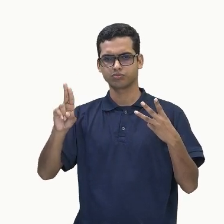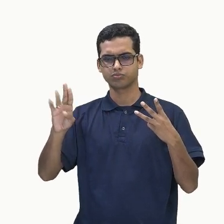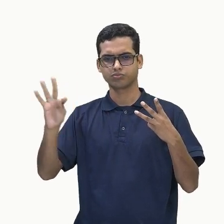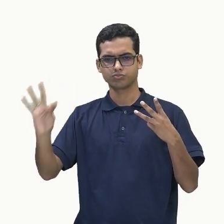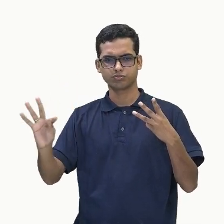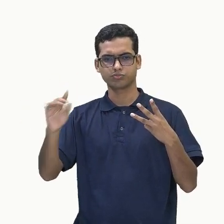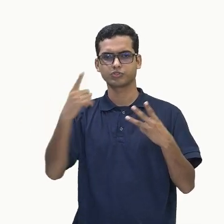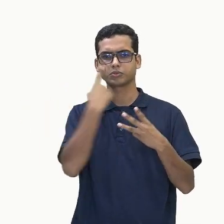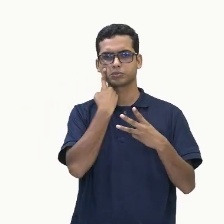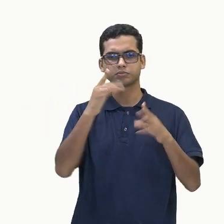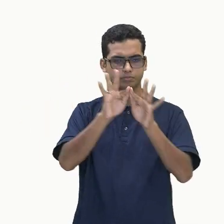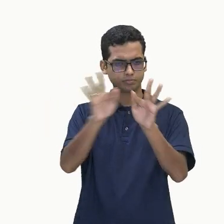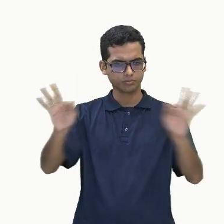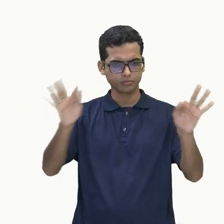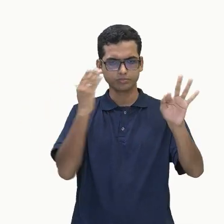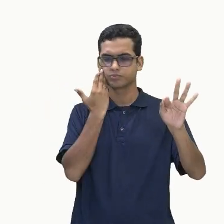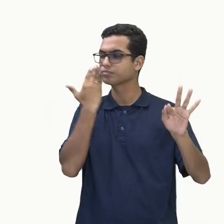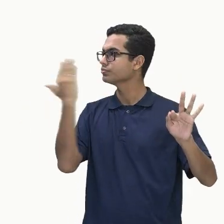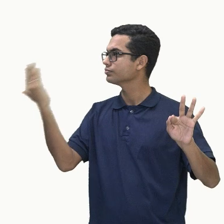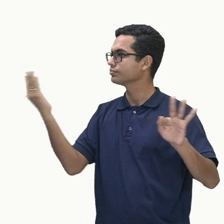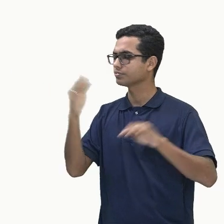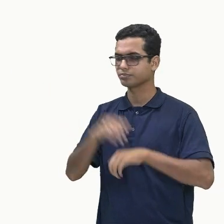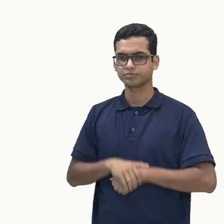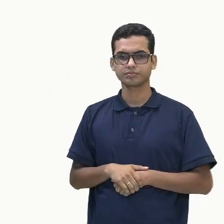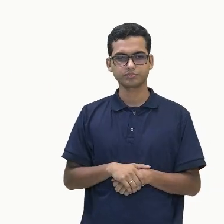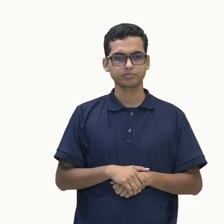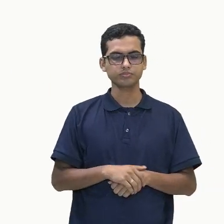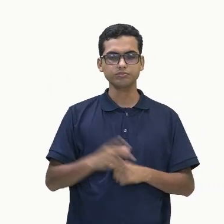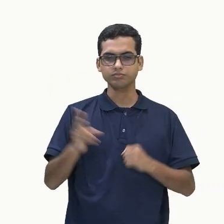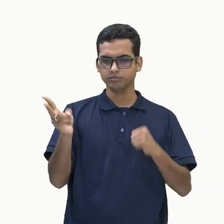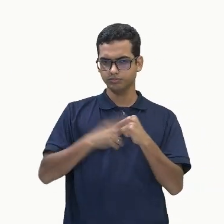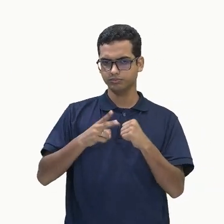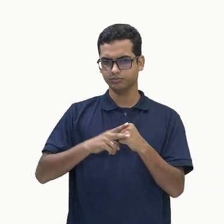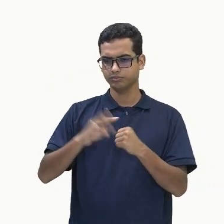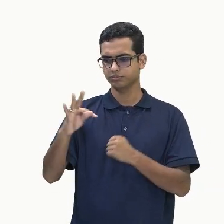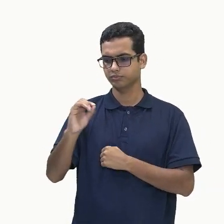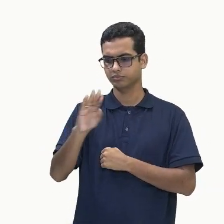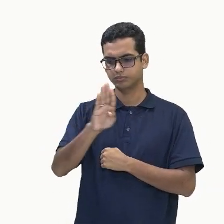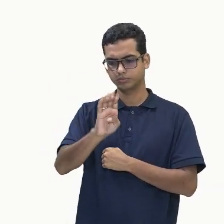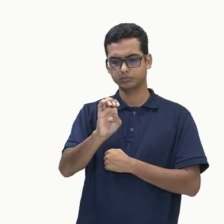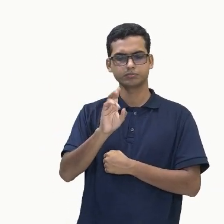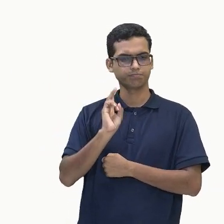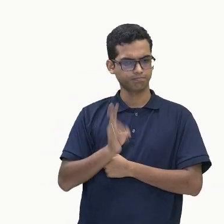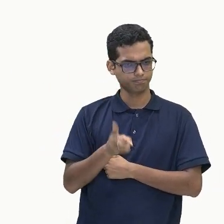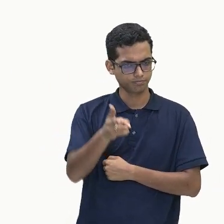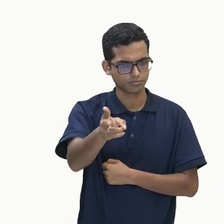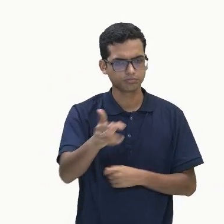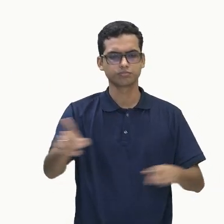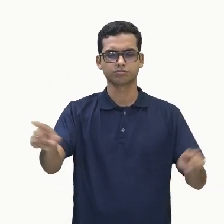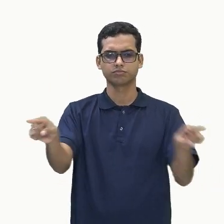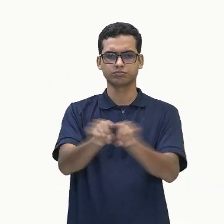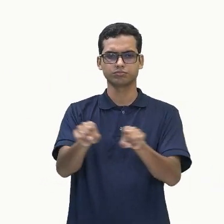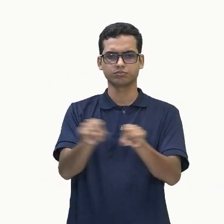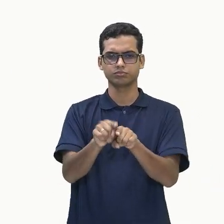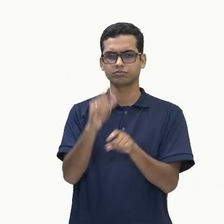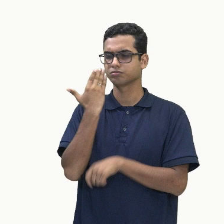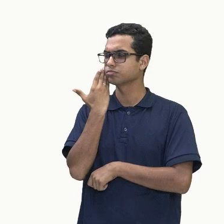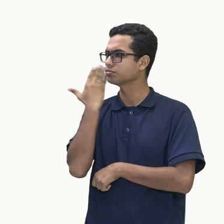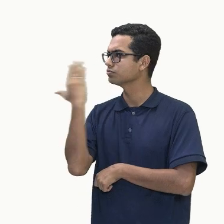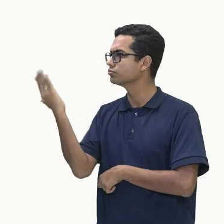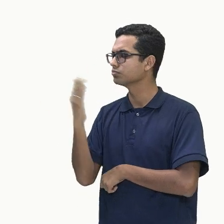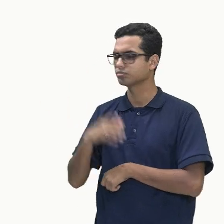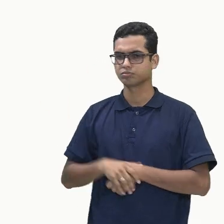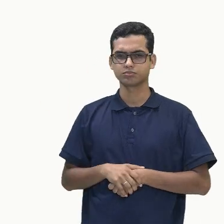Eu acrescentei o verbo to be, o they continua lá, o to talk, ele saiu da forma base